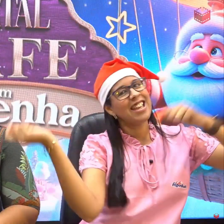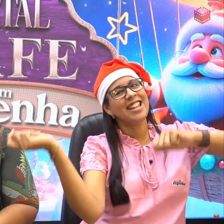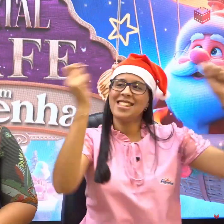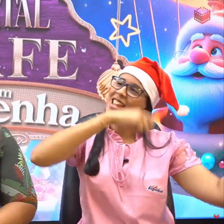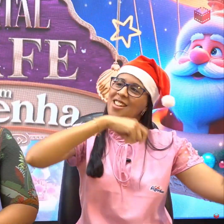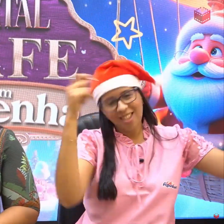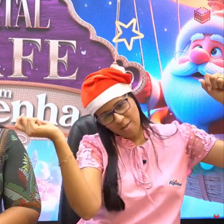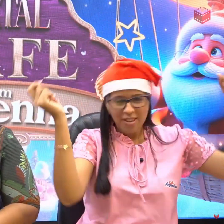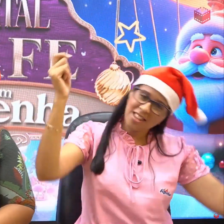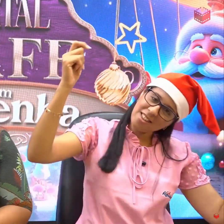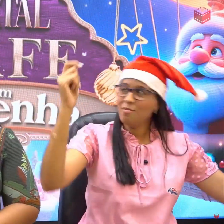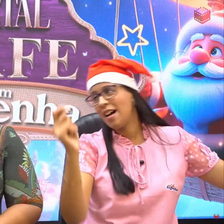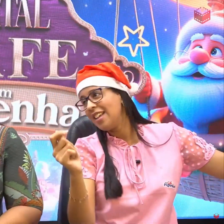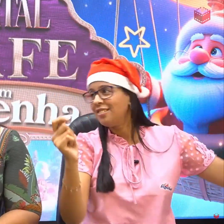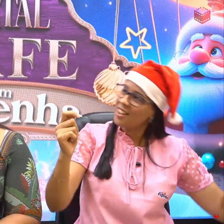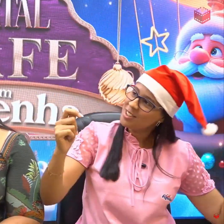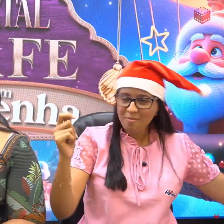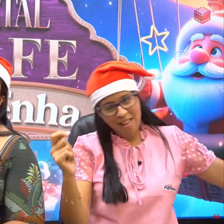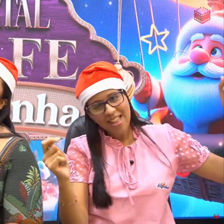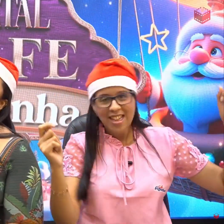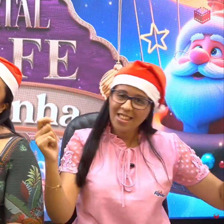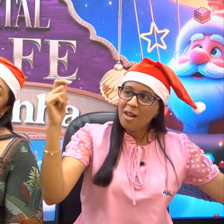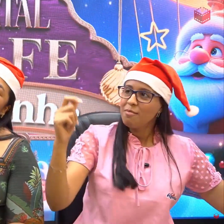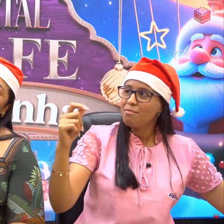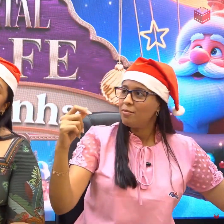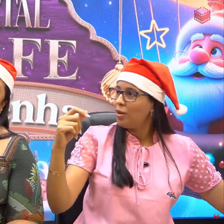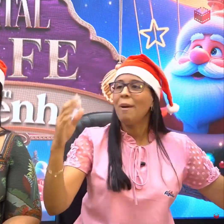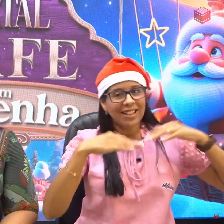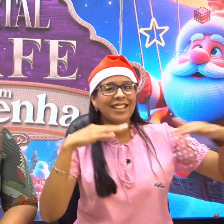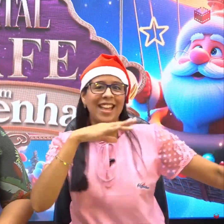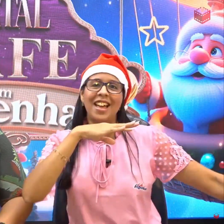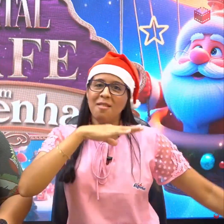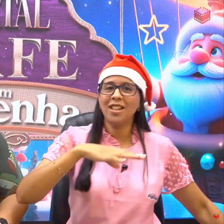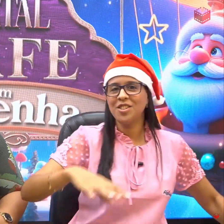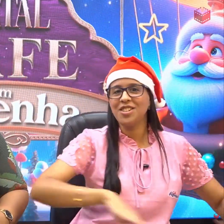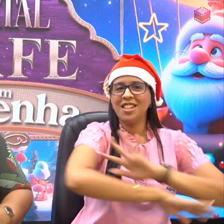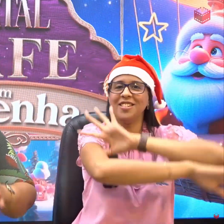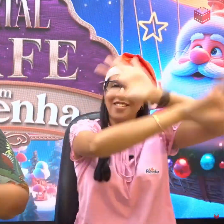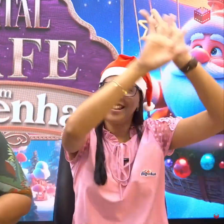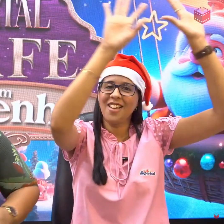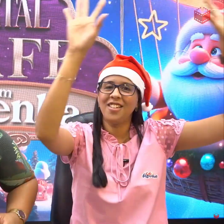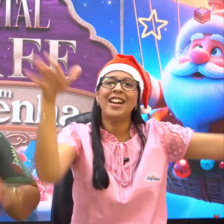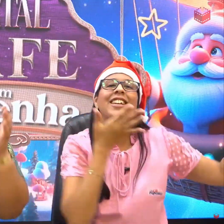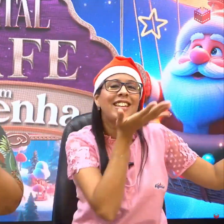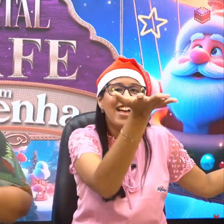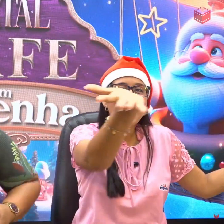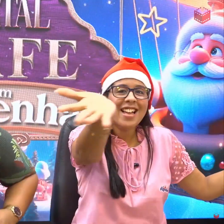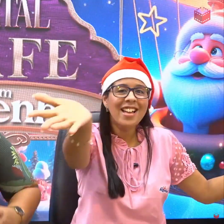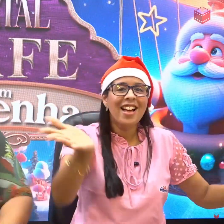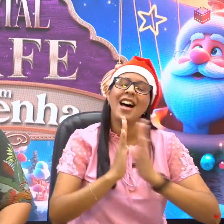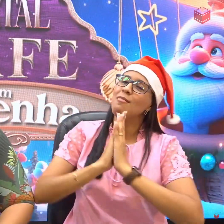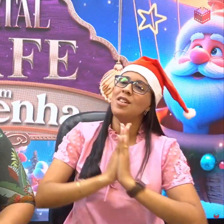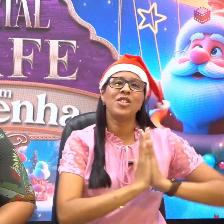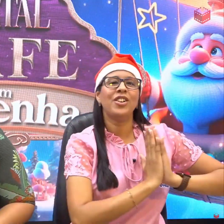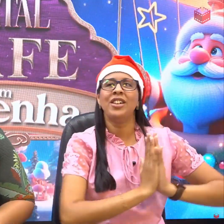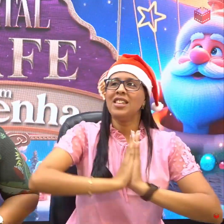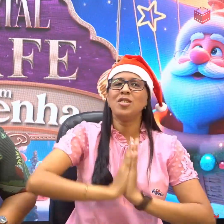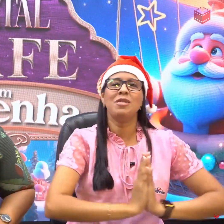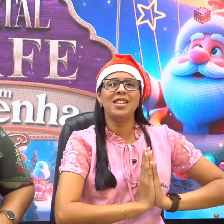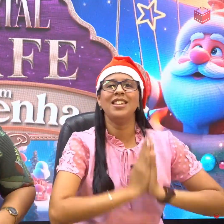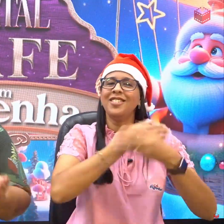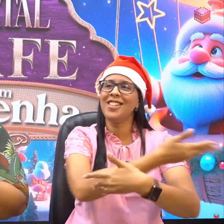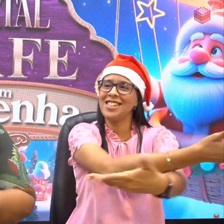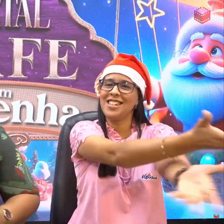Já nasceu Deus menino para o nosso bem. Paz na terra, bate o sino, alegre a cantar. Abençoe